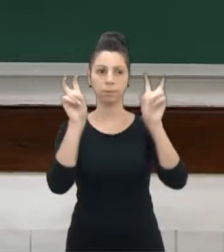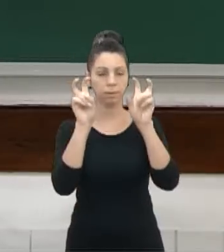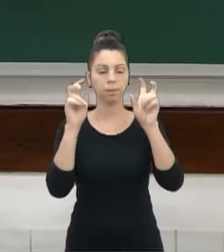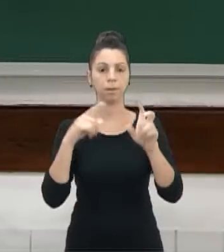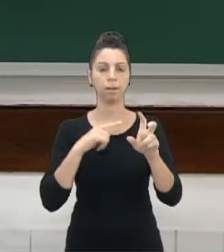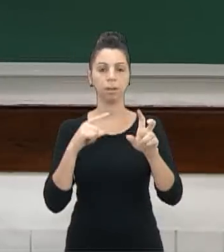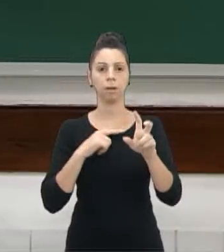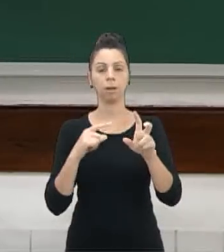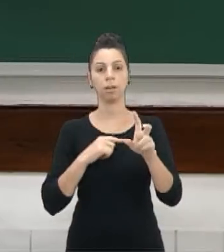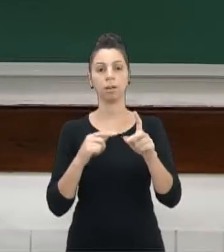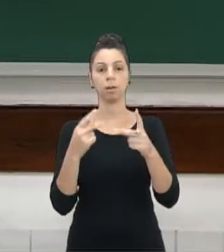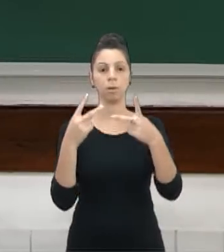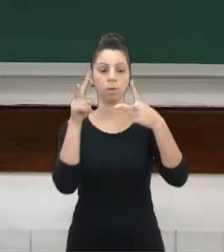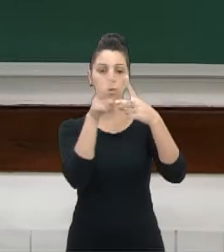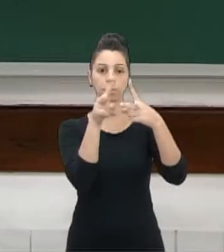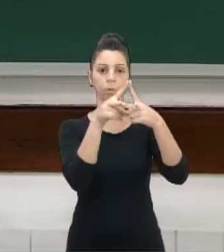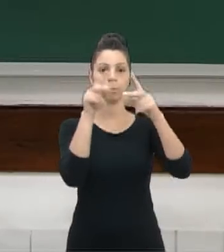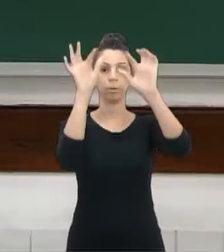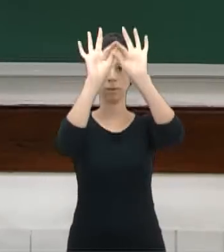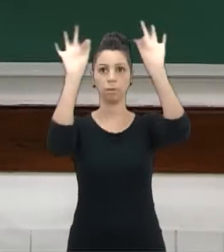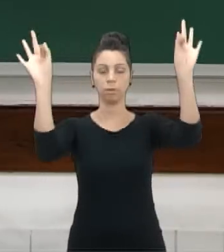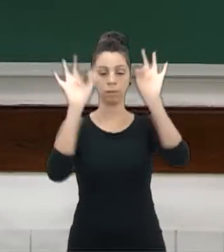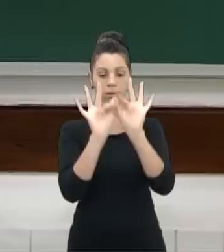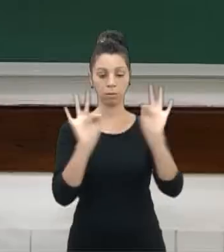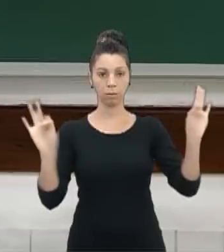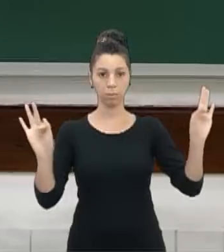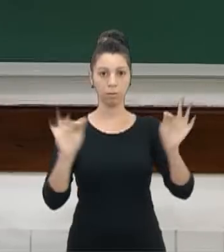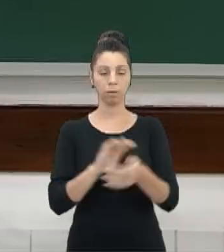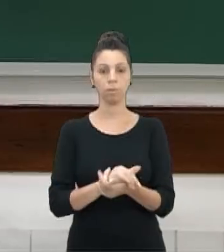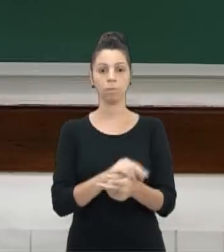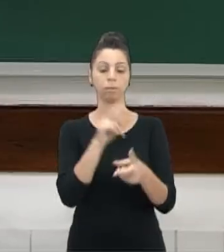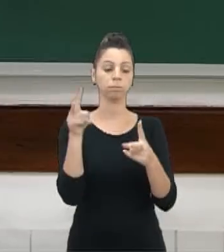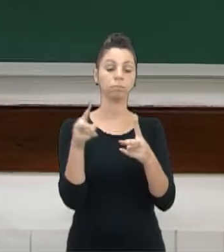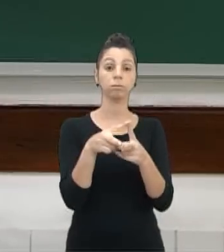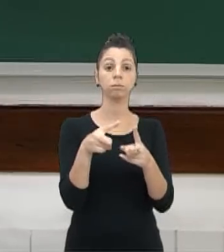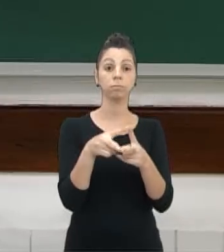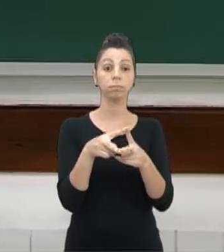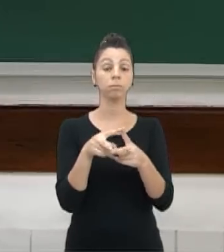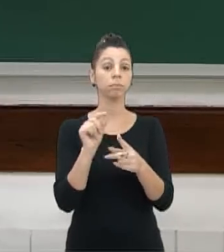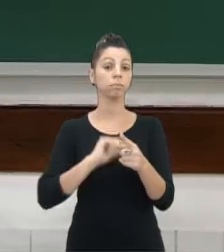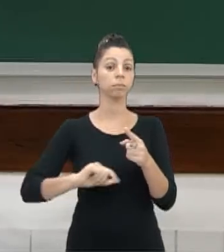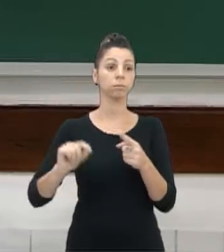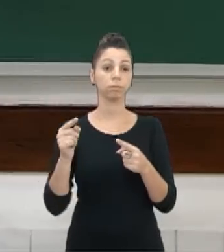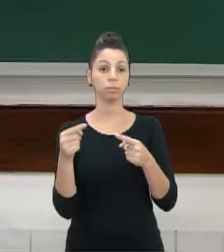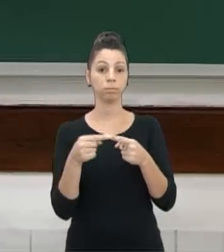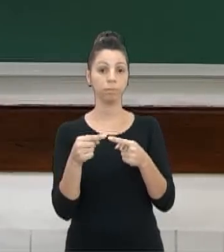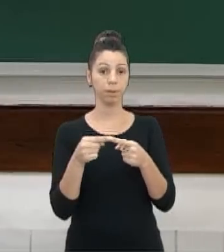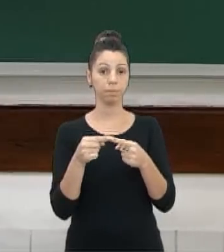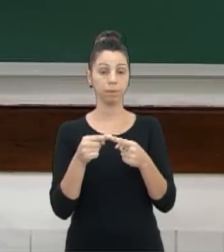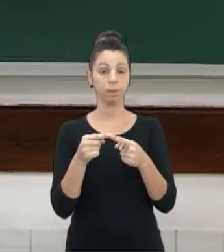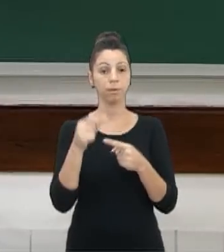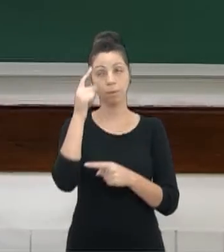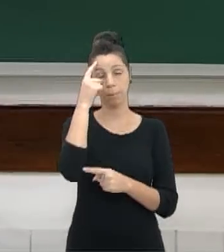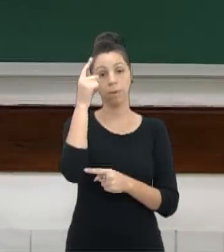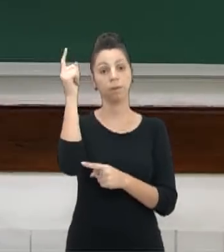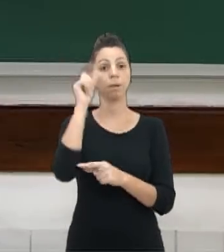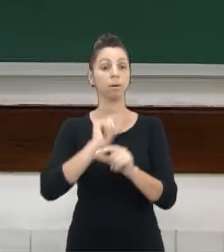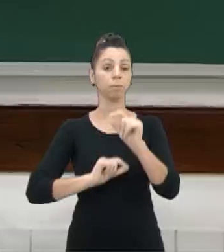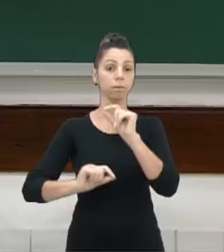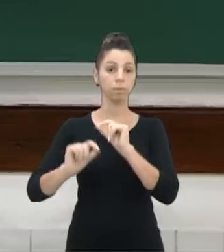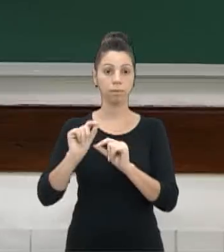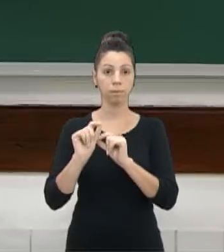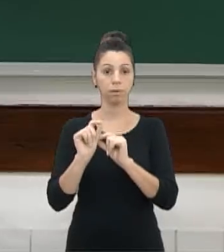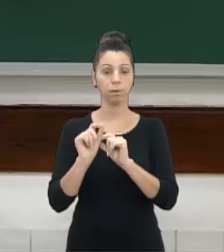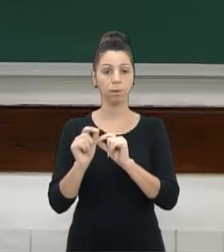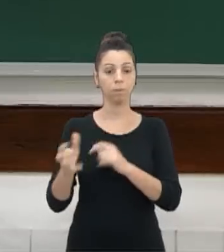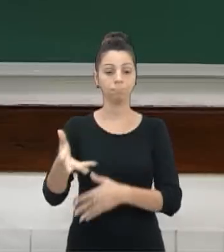duas frases para vocês, duas premissas, duas expressões aí que são ideias, né, que